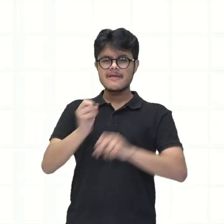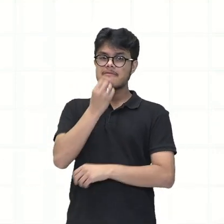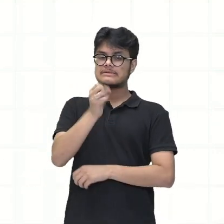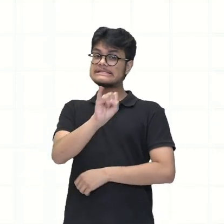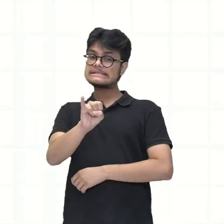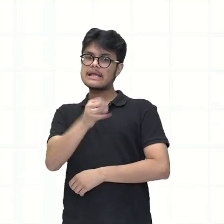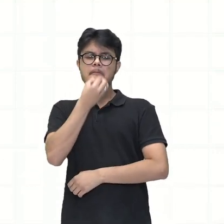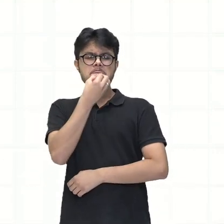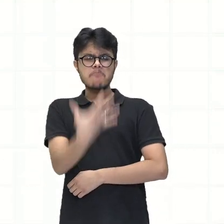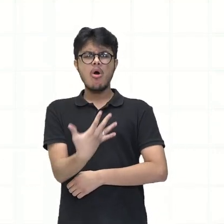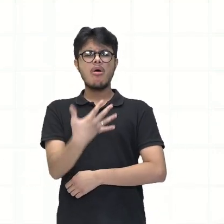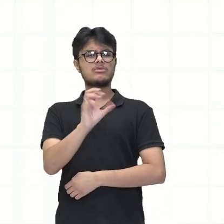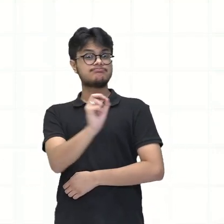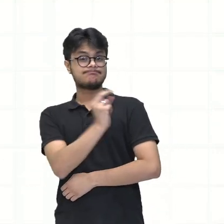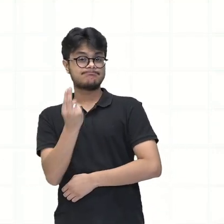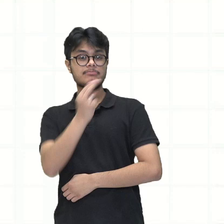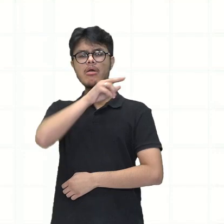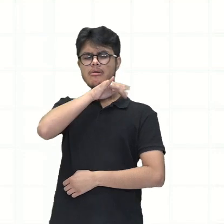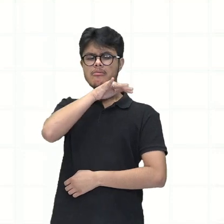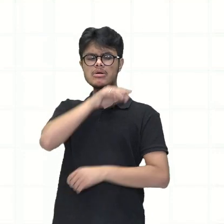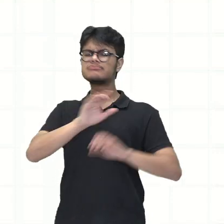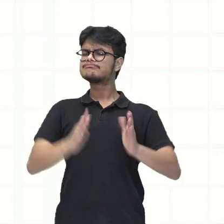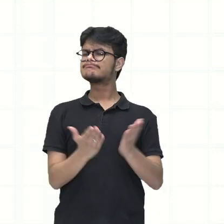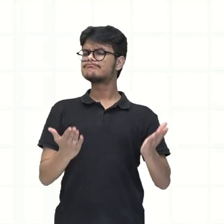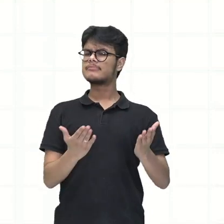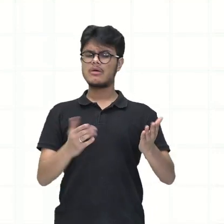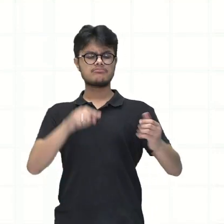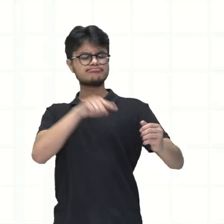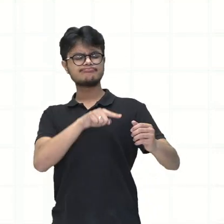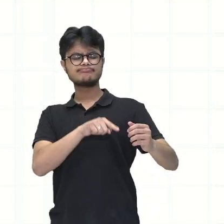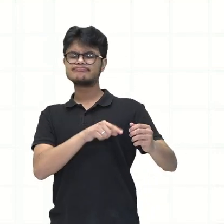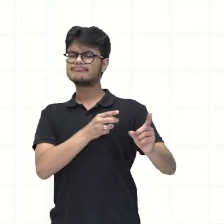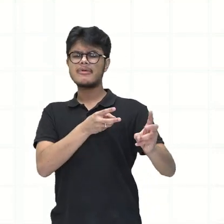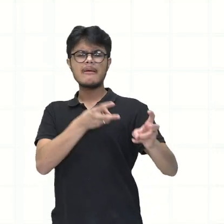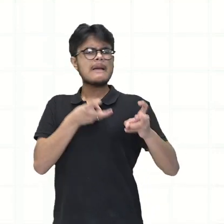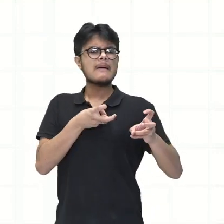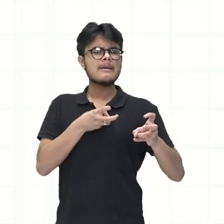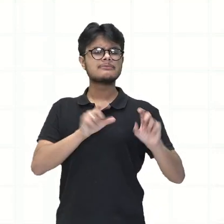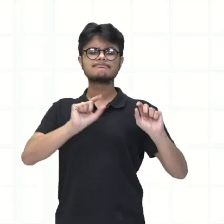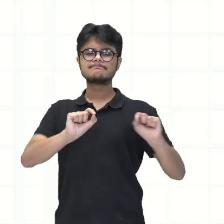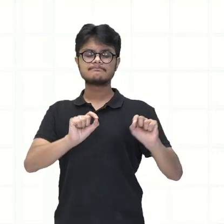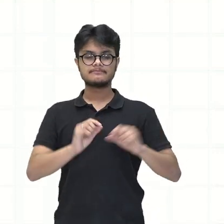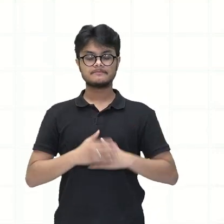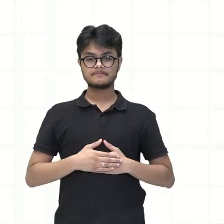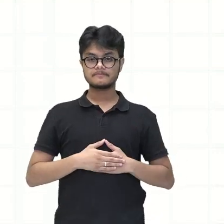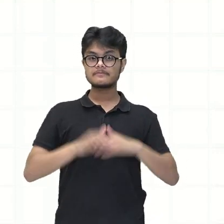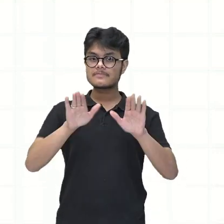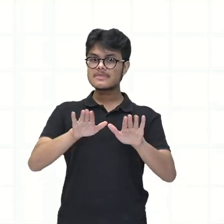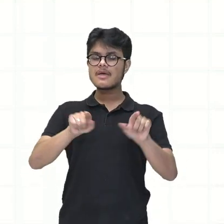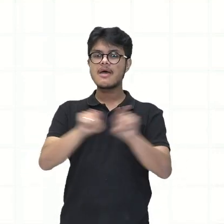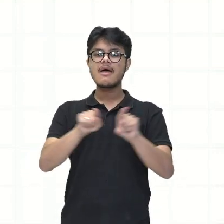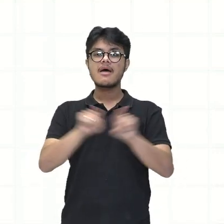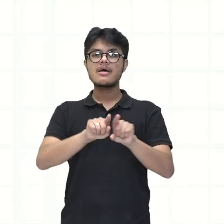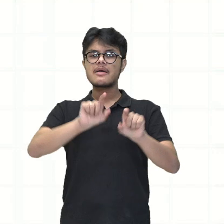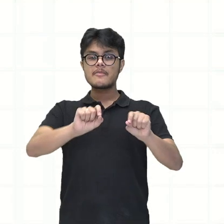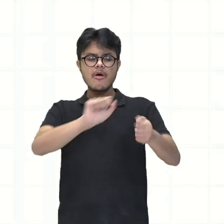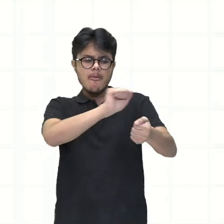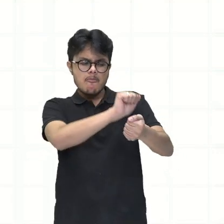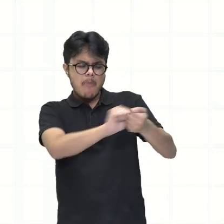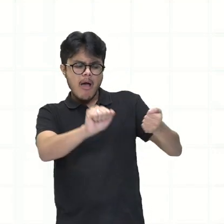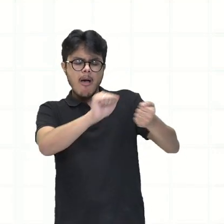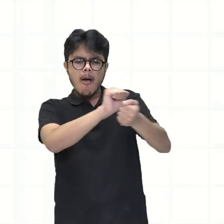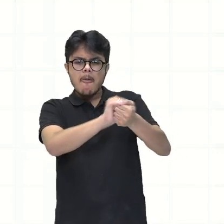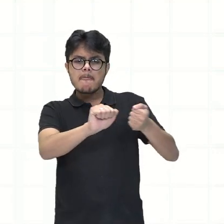qualidade boa ou não, isso daí é medido a partir do seu poder